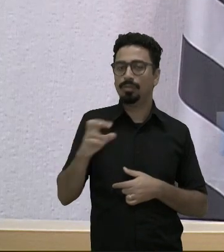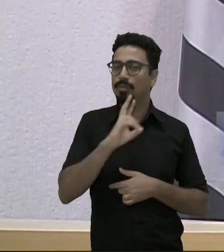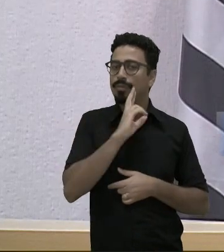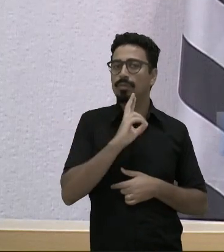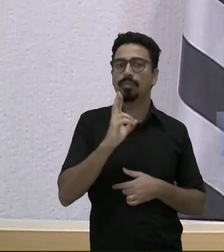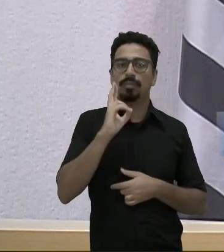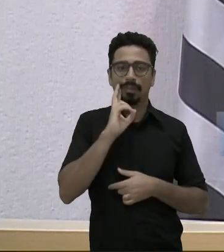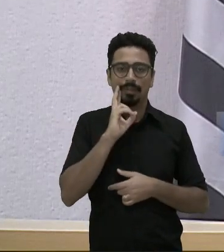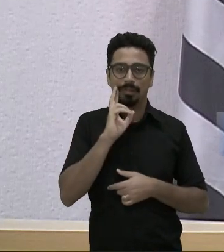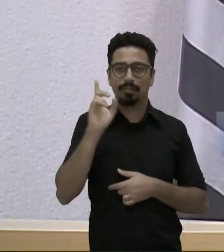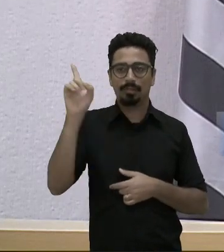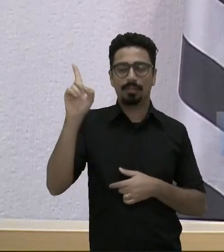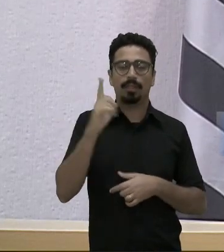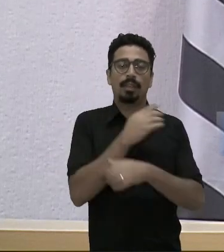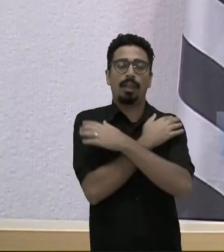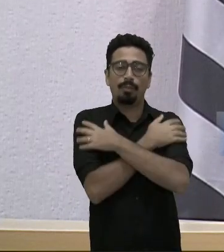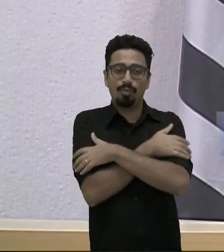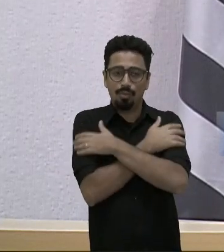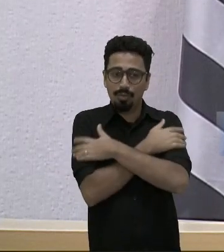trabalhei